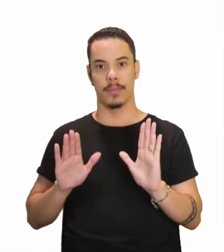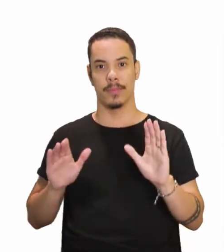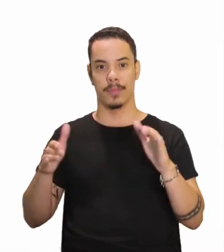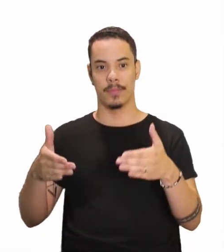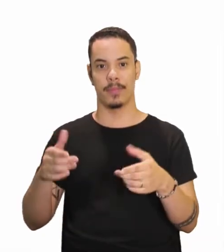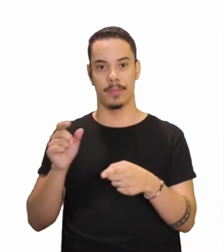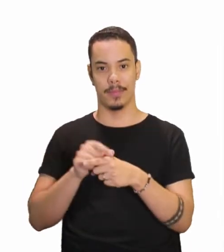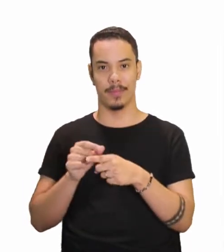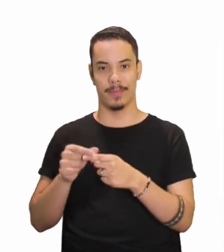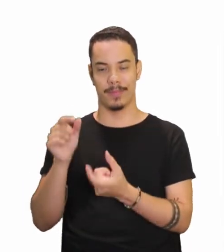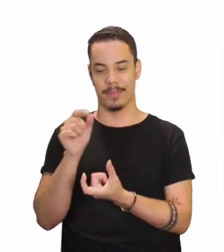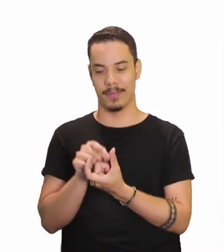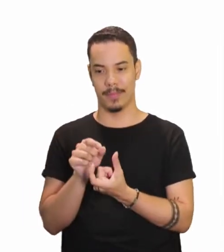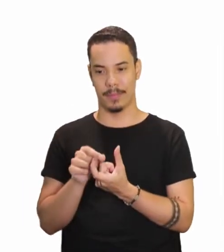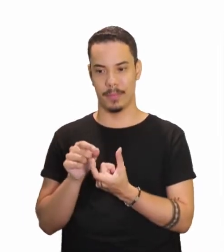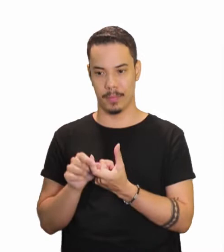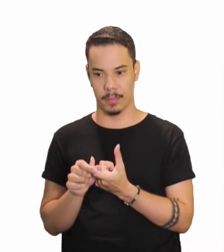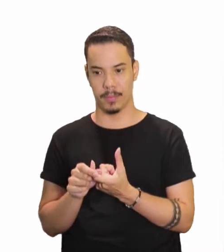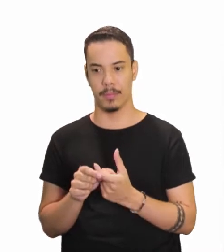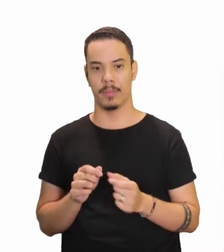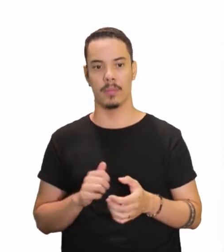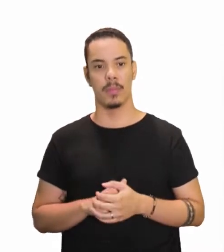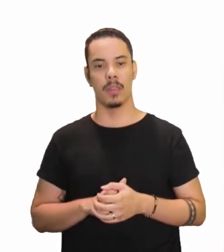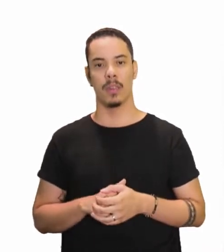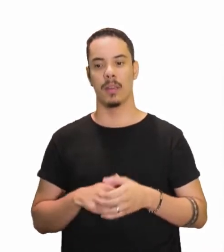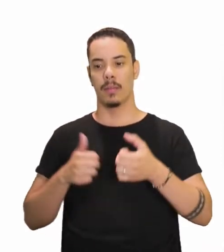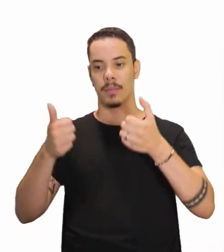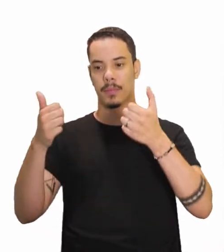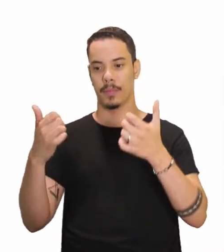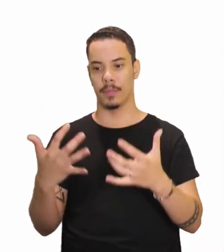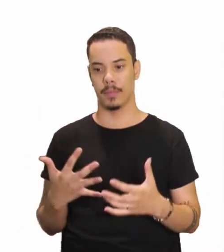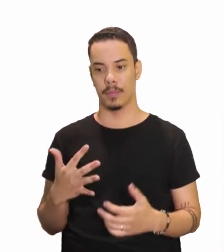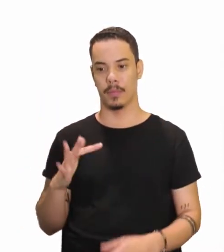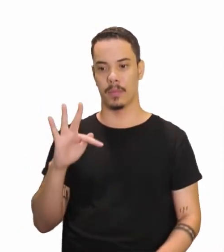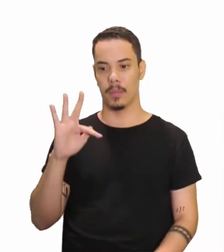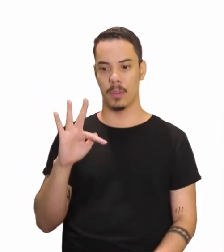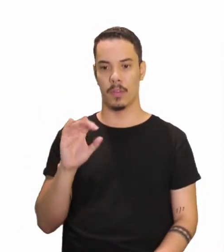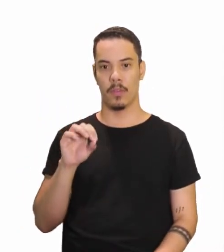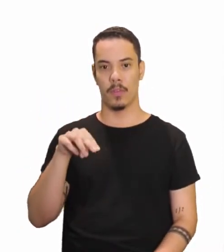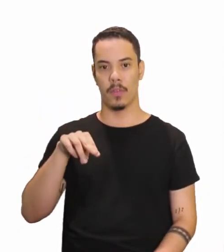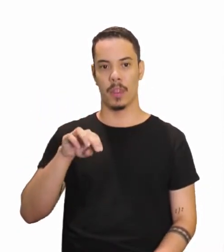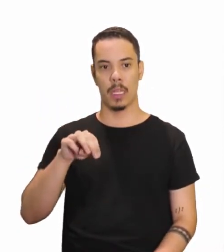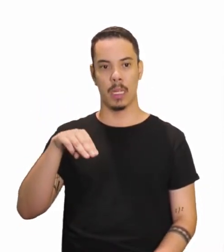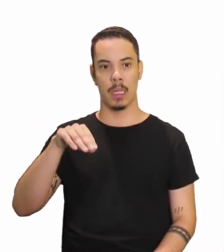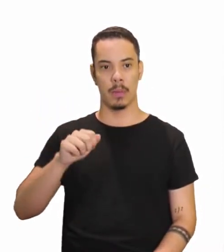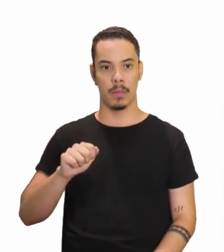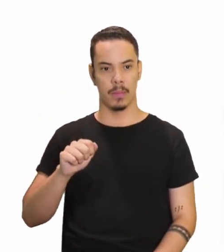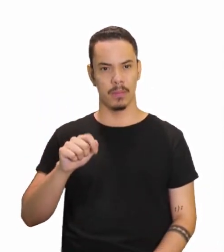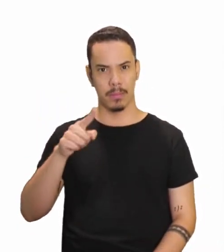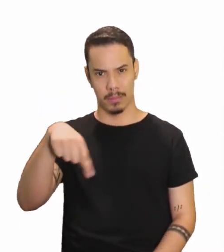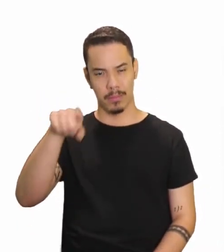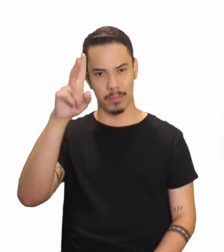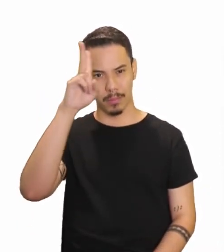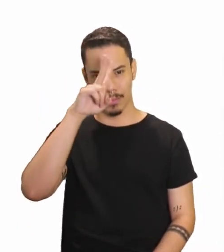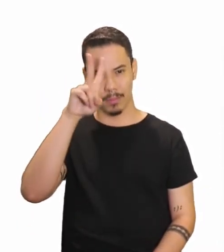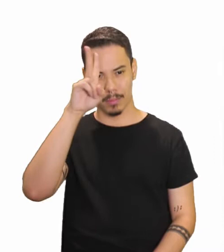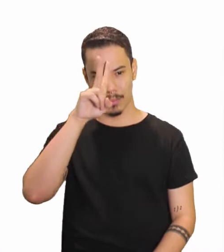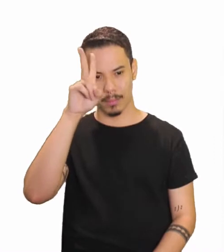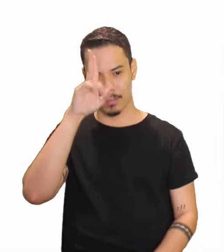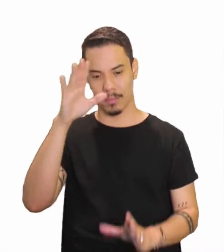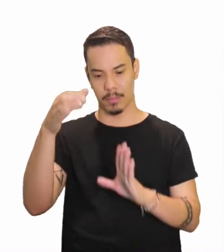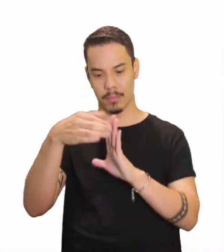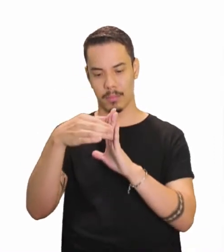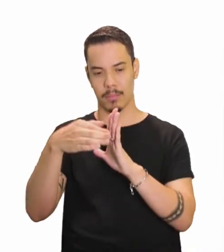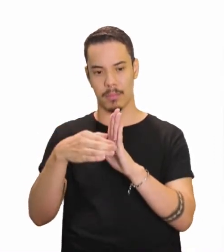fonéticos. Ok, bom, falando aí de fonemas, né? Vamos aqui um pouquinho recordar sobre as divisões